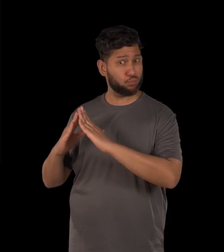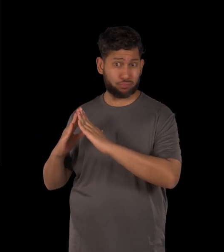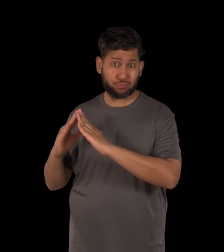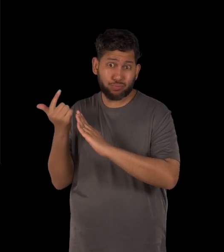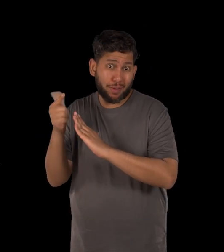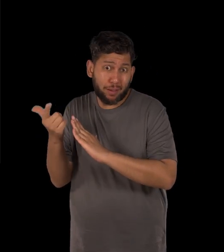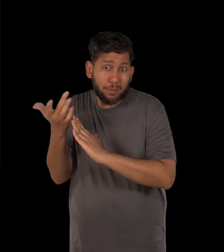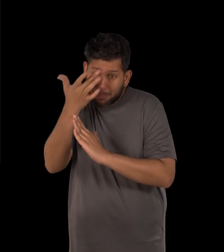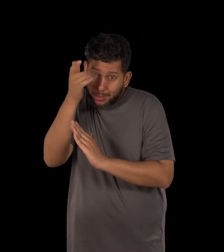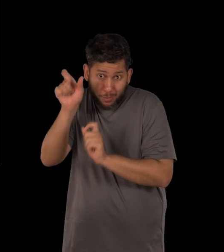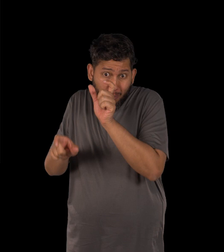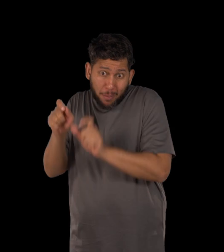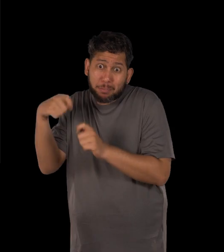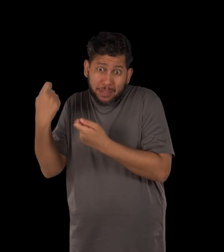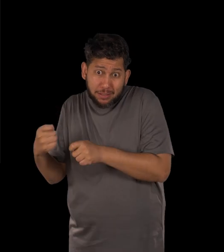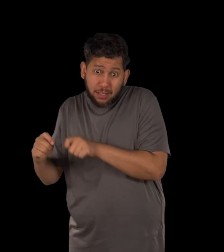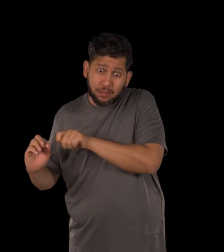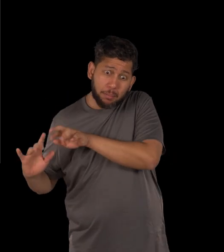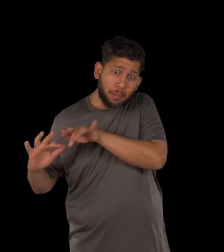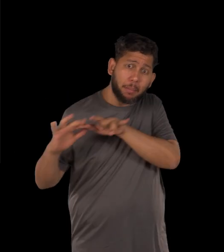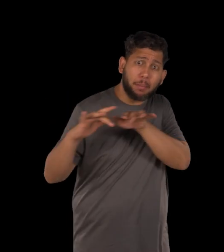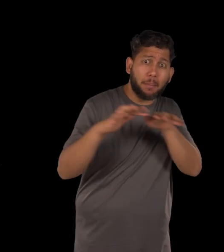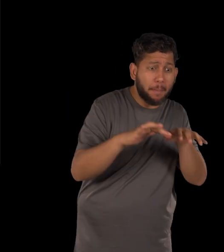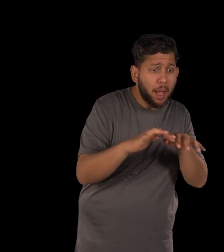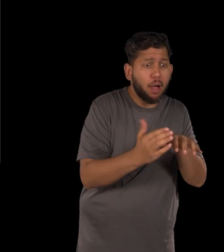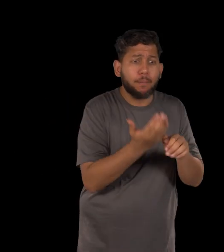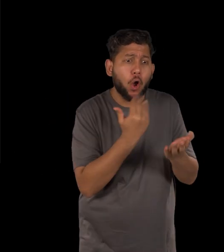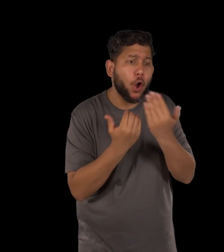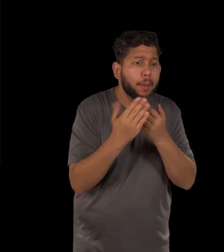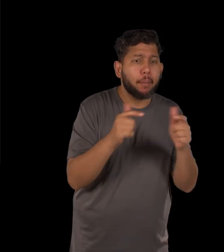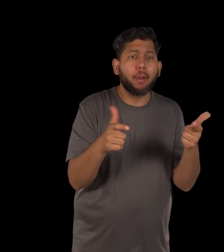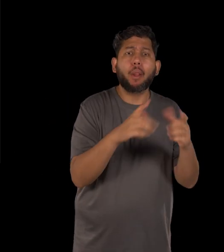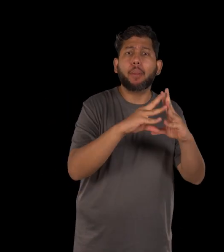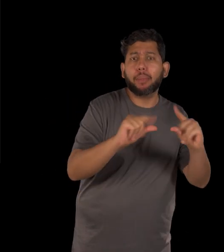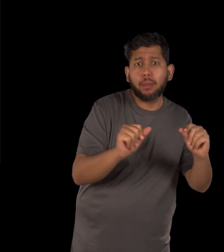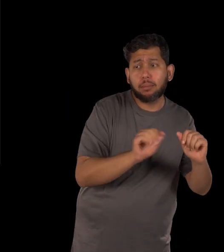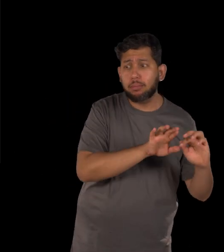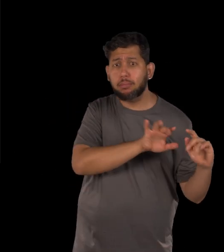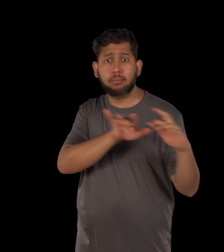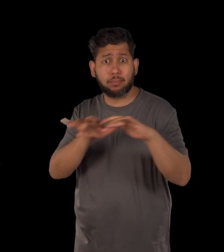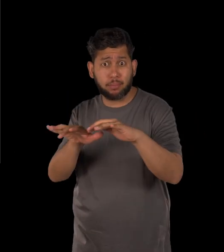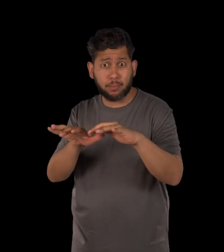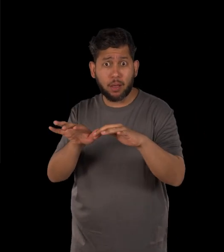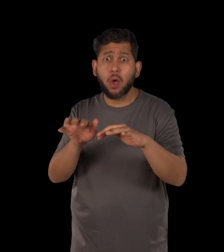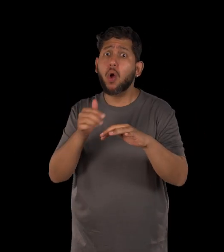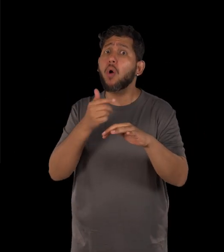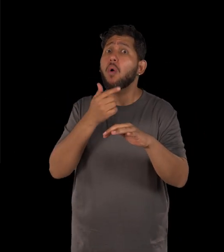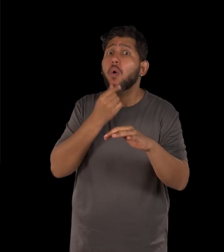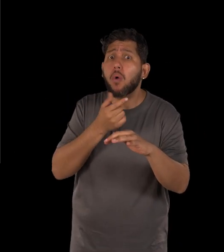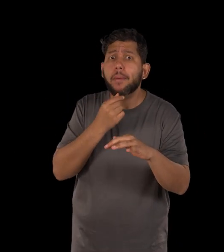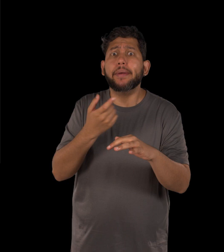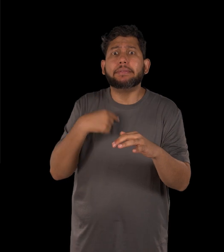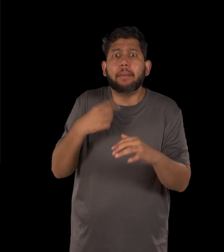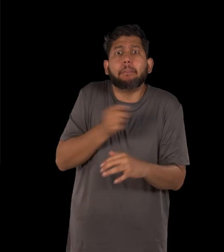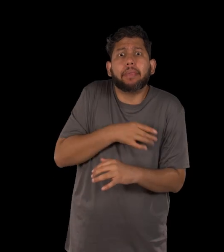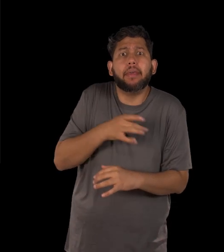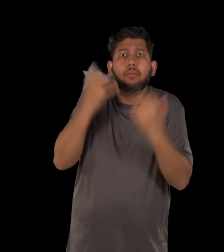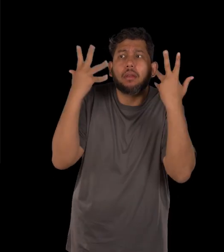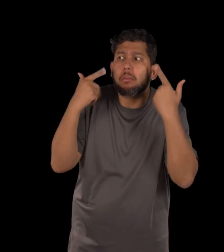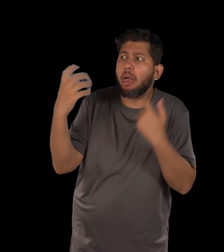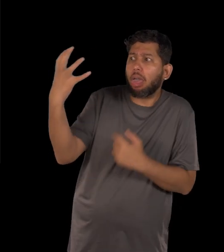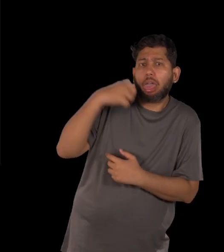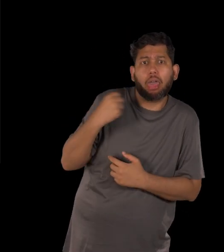homens se locomoviam em busca de alimento e sobrevivência, enfrentando animais selvagens, sua estrutura óssea era mais forte